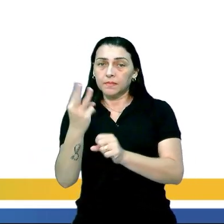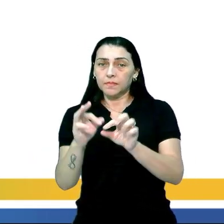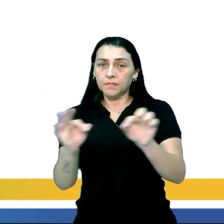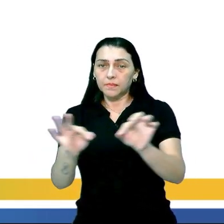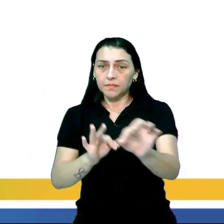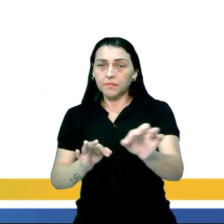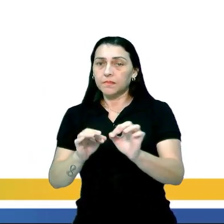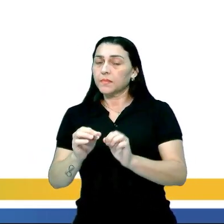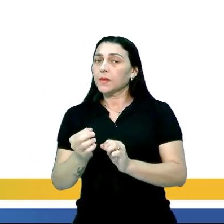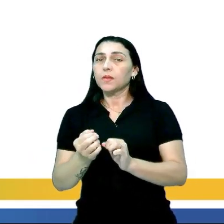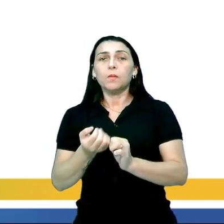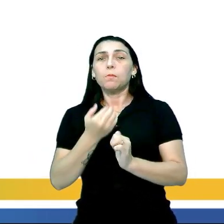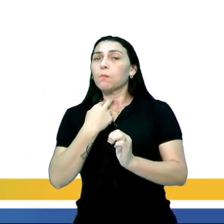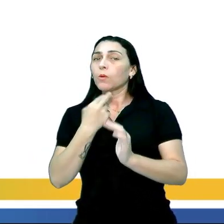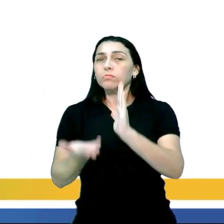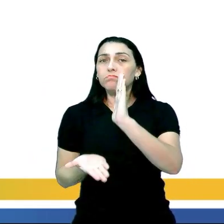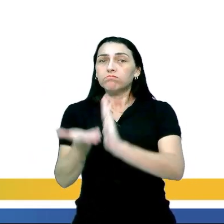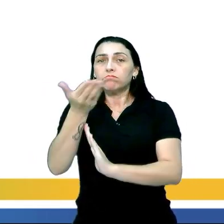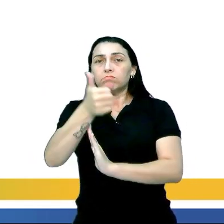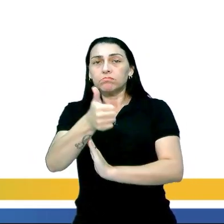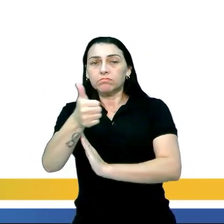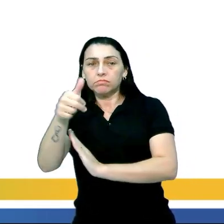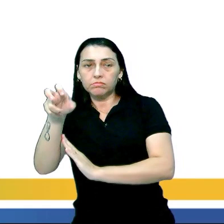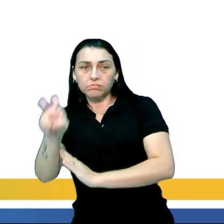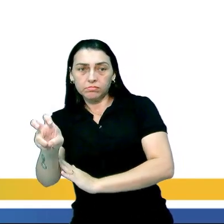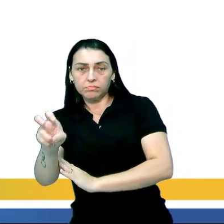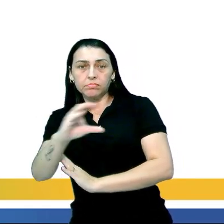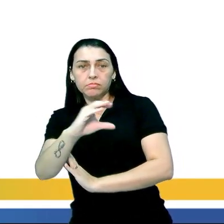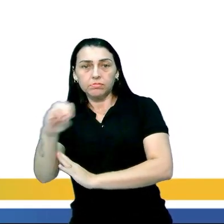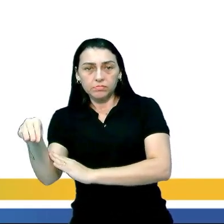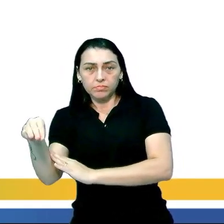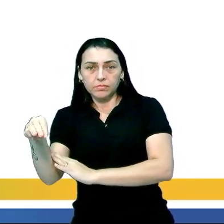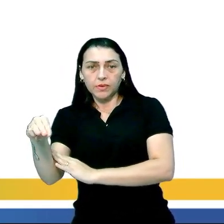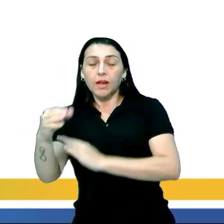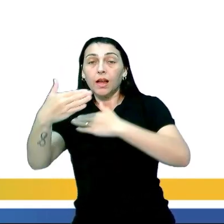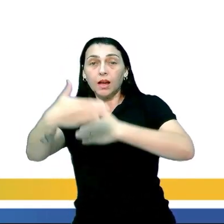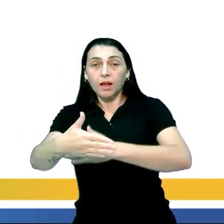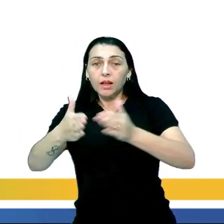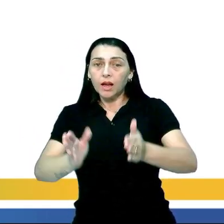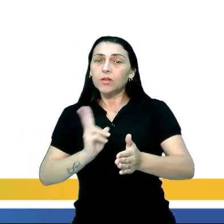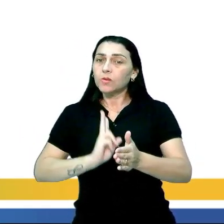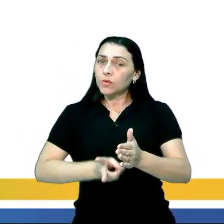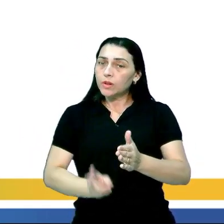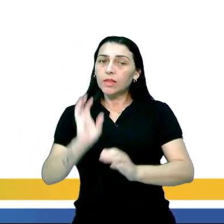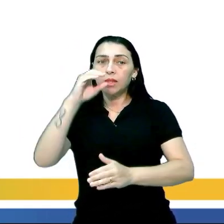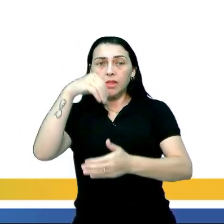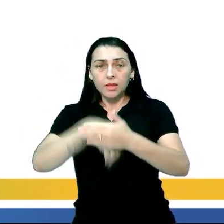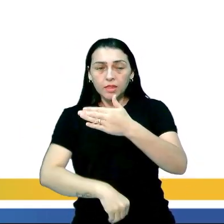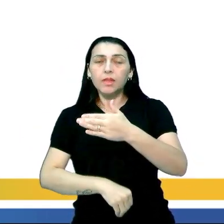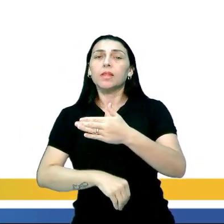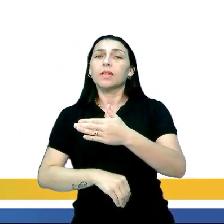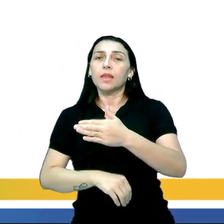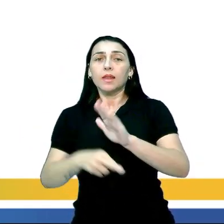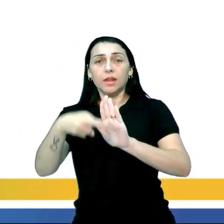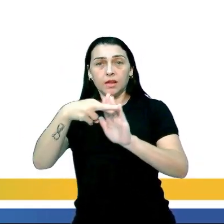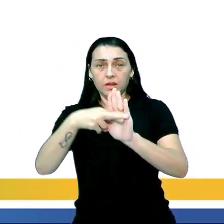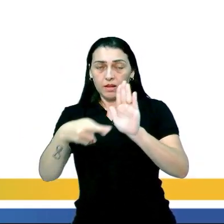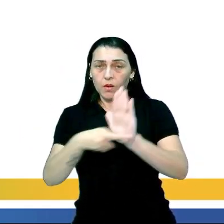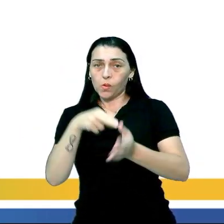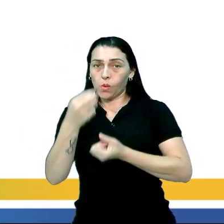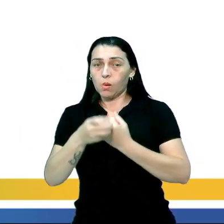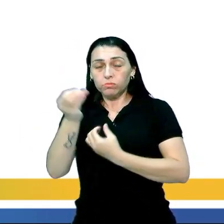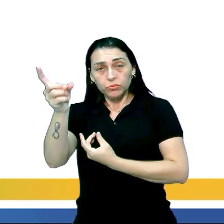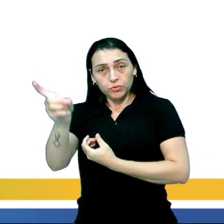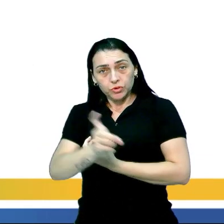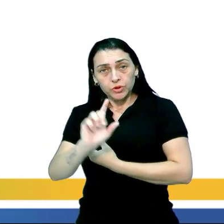3 dimensões não deve ser superior a 115 centímetros, para que permaneça dentro dos padrões. Como